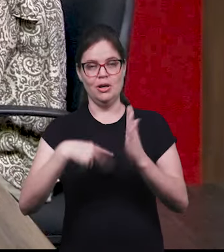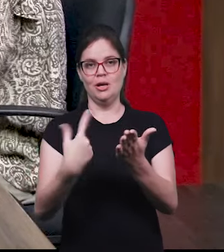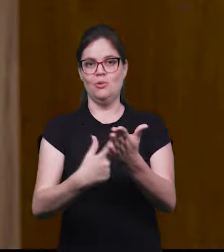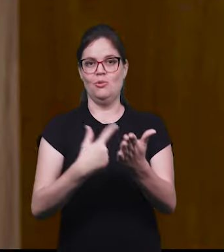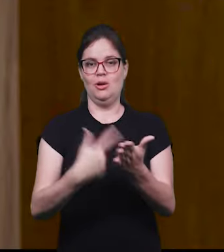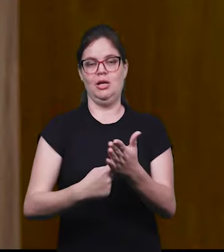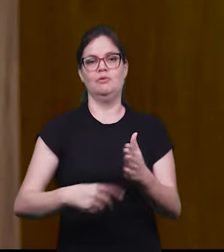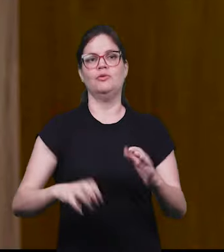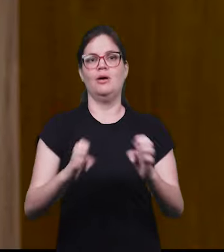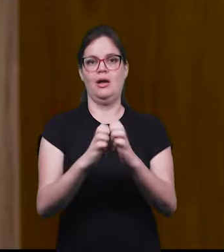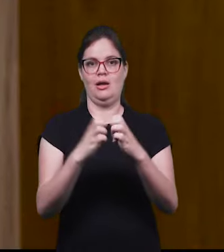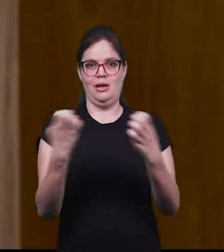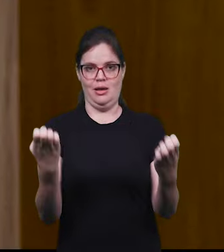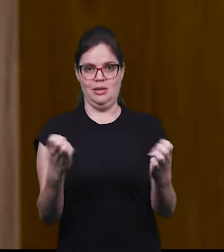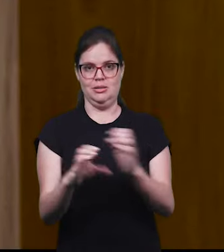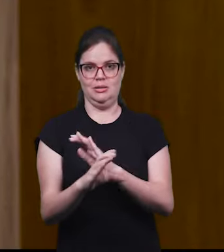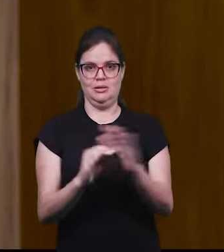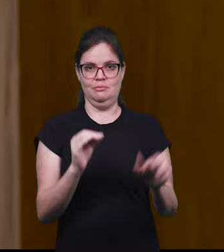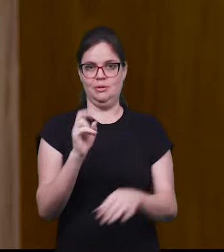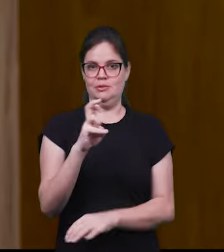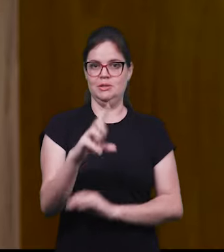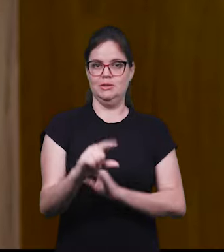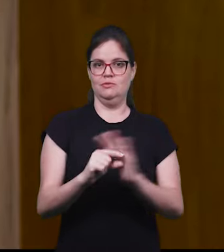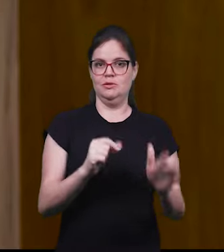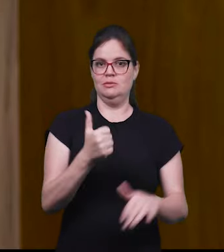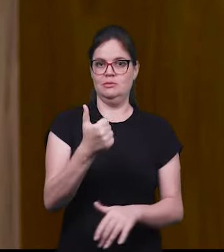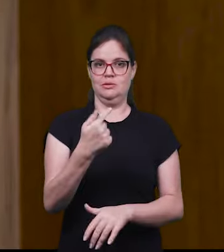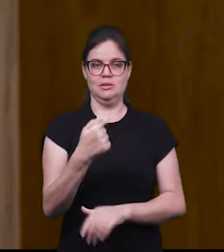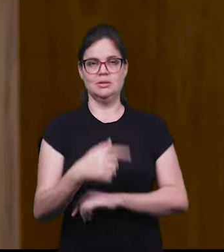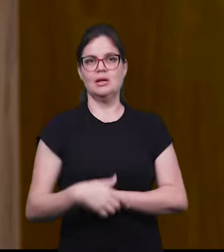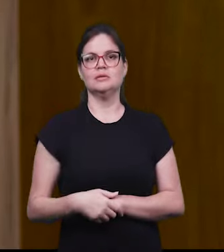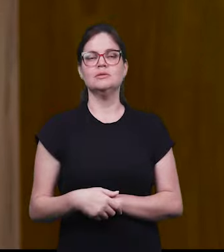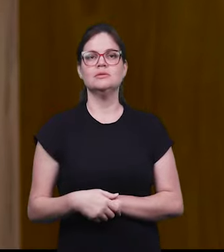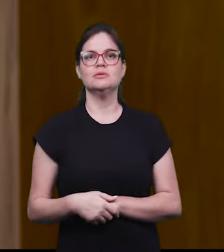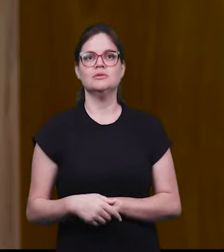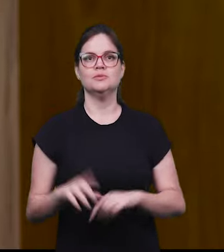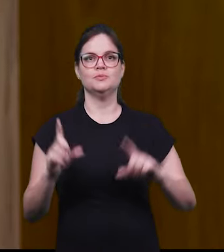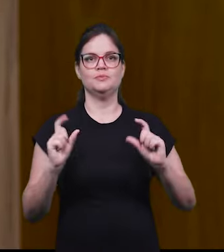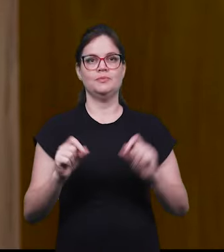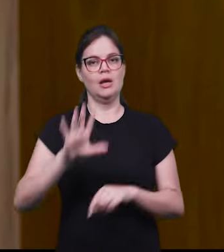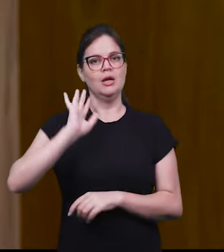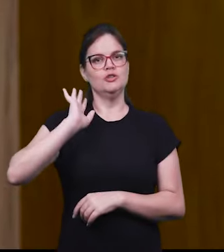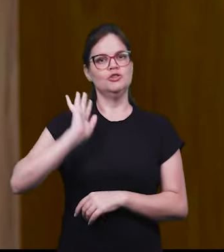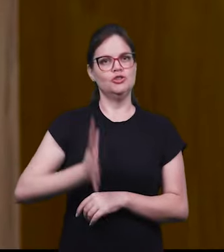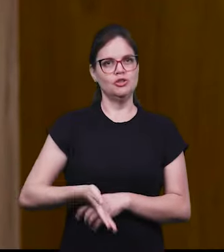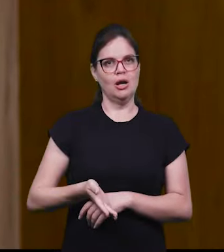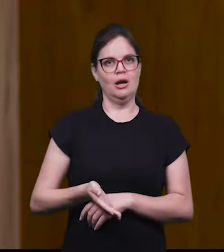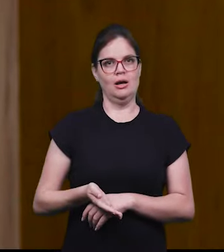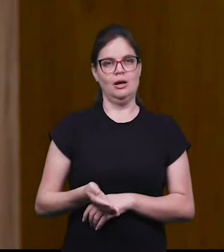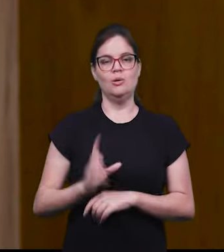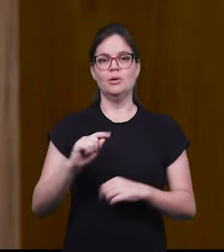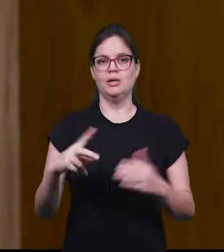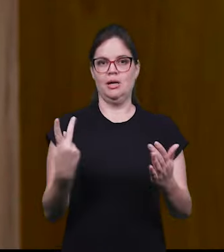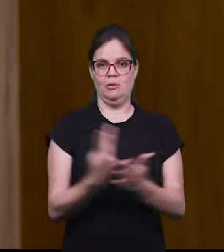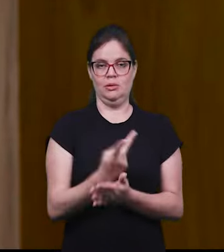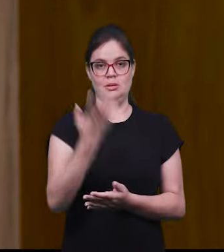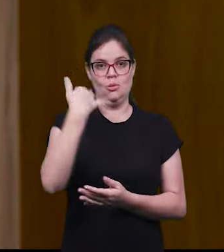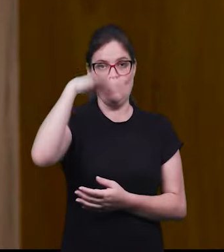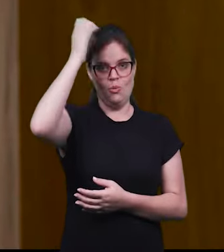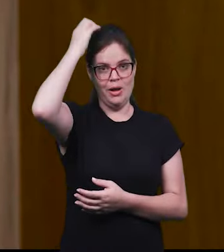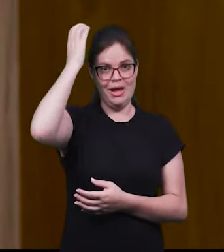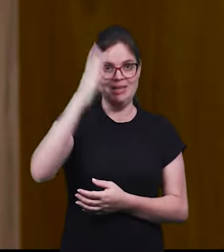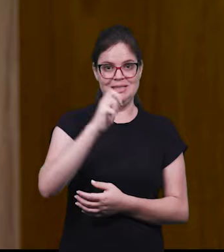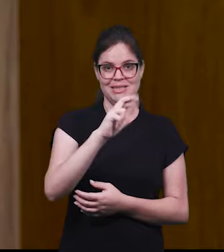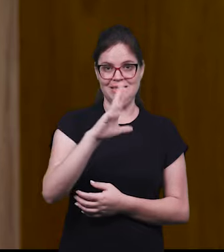Esdras 5,17, olha só o que fala. Isso já havia se passado o governo de